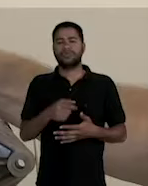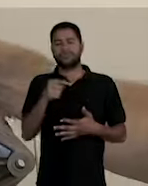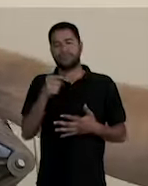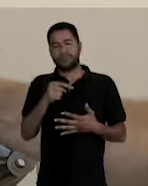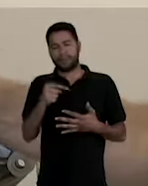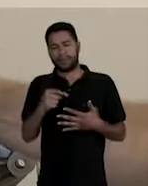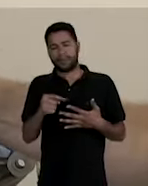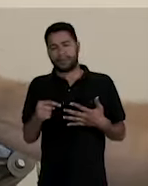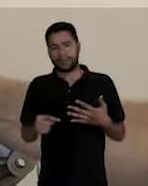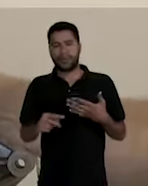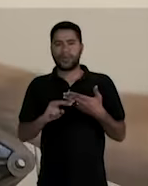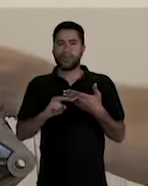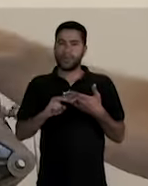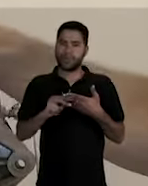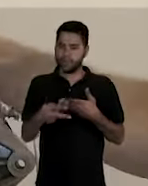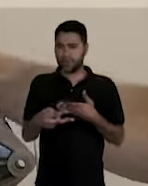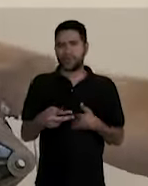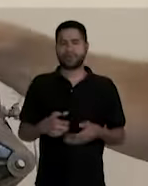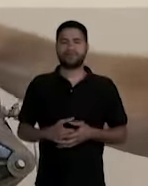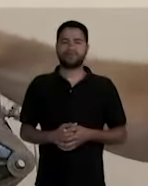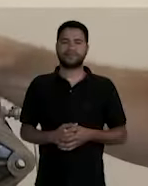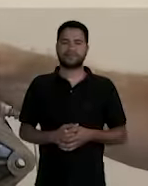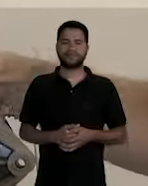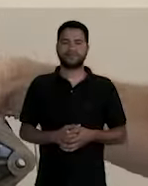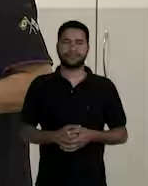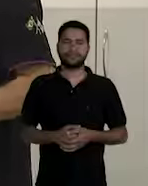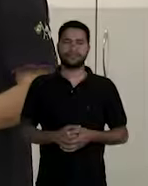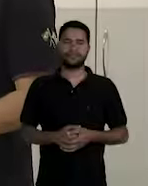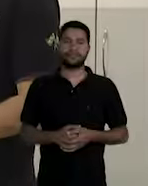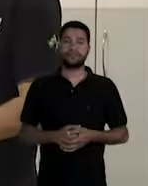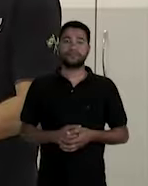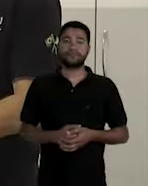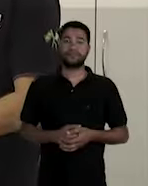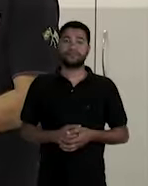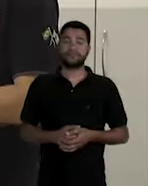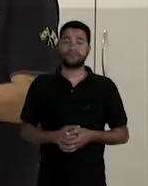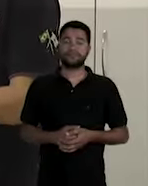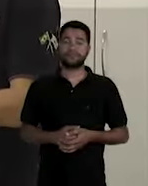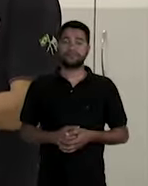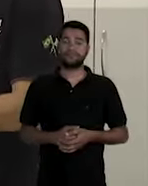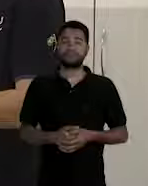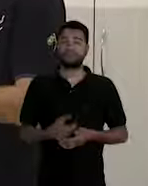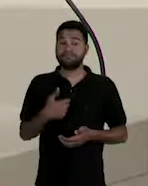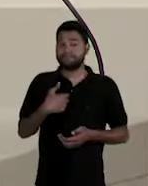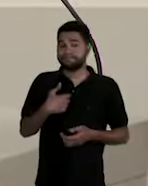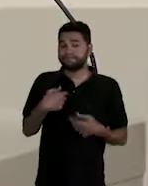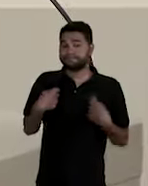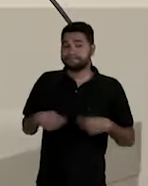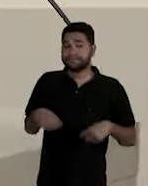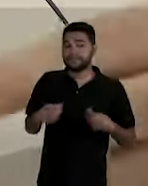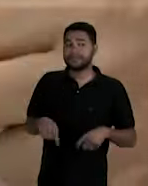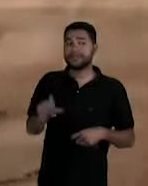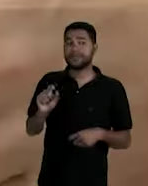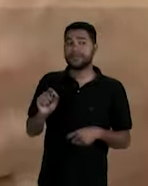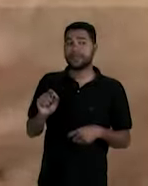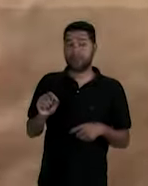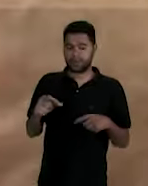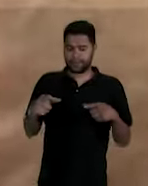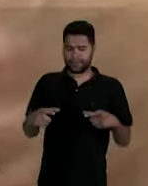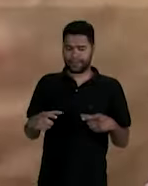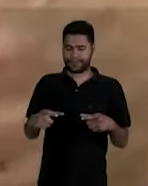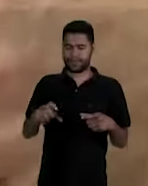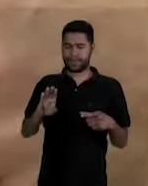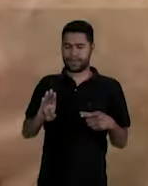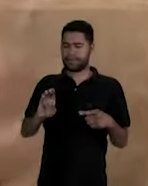de consequências com esse procedimento. Então, eu preciso de o quê? Uma bateria